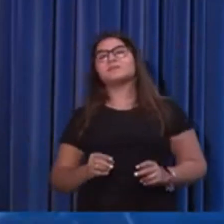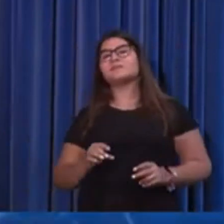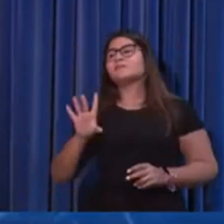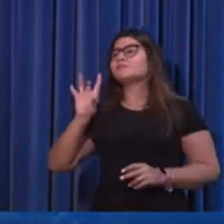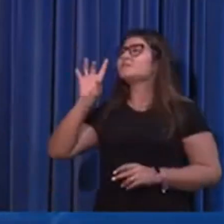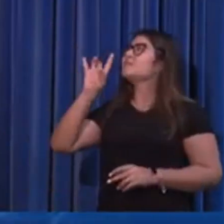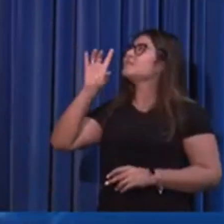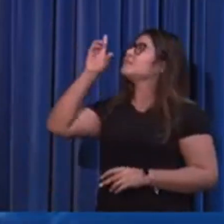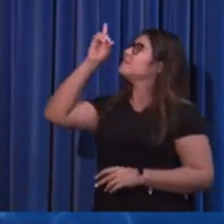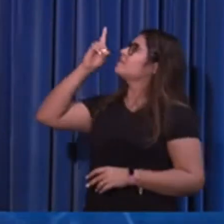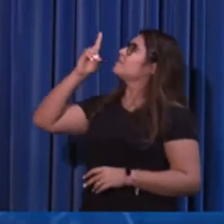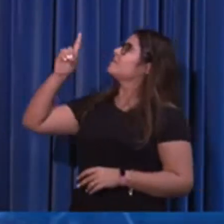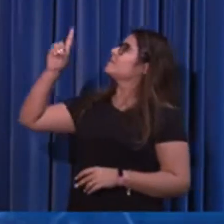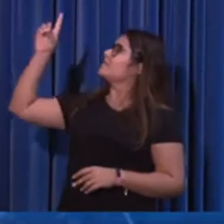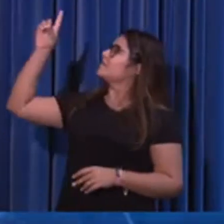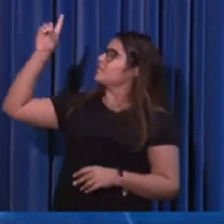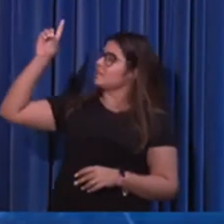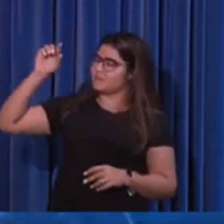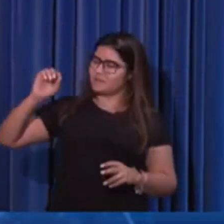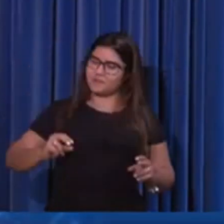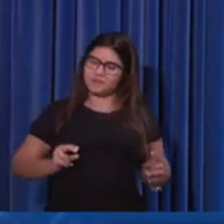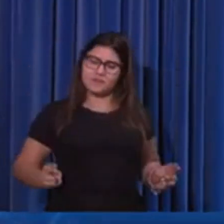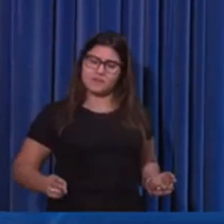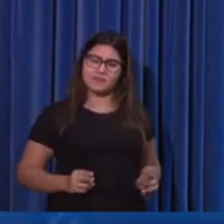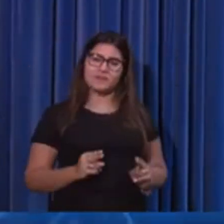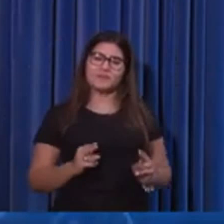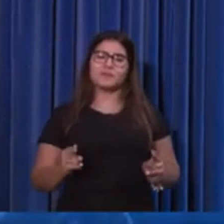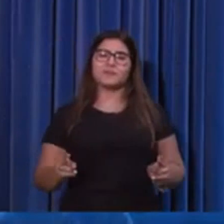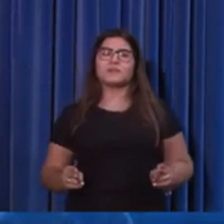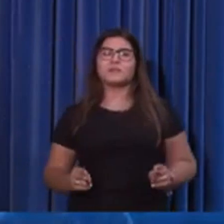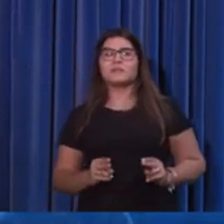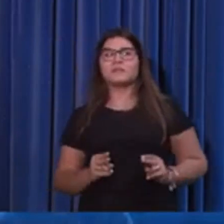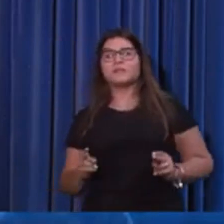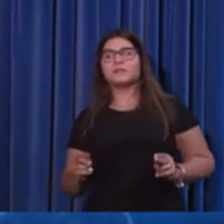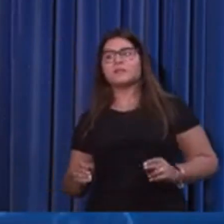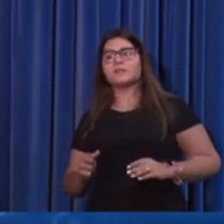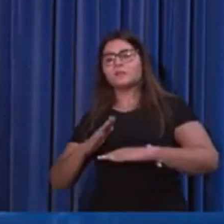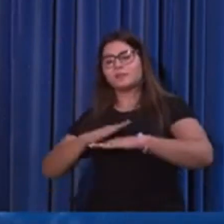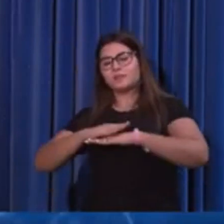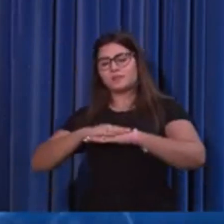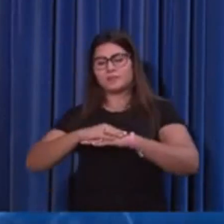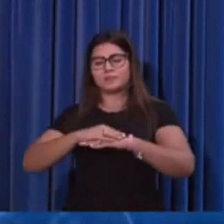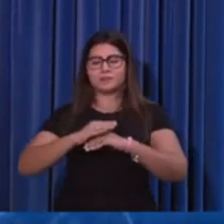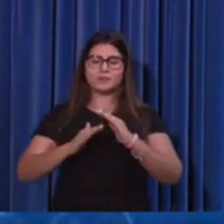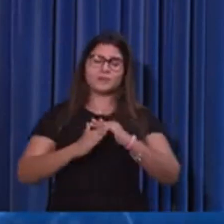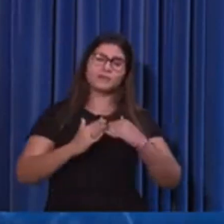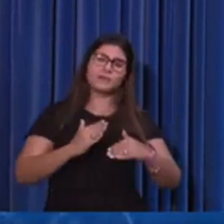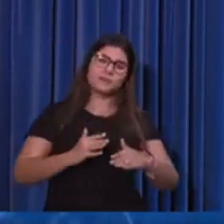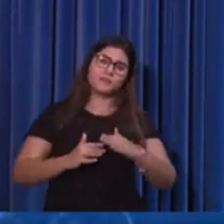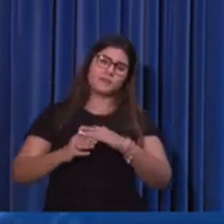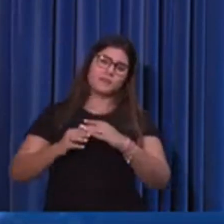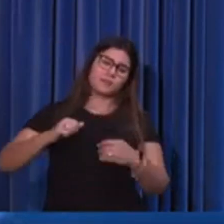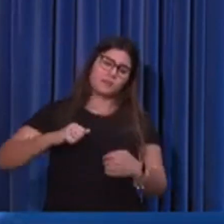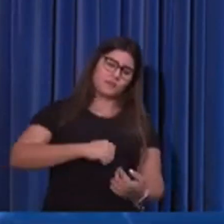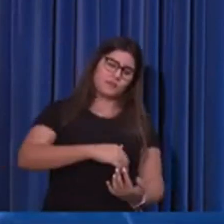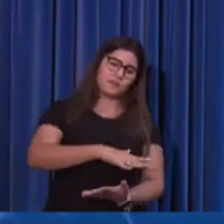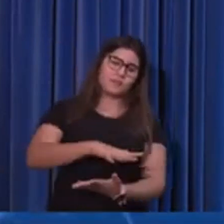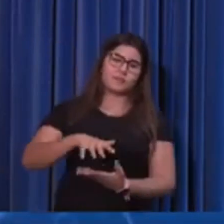pois só Tu és o Deus eterno sobre toda a